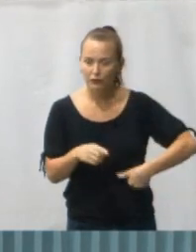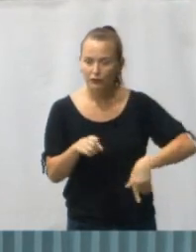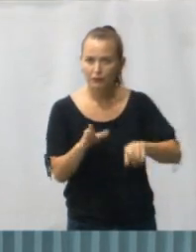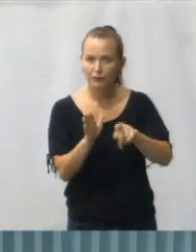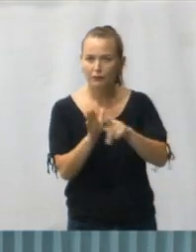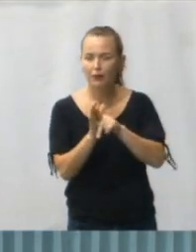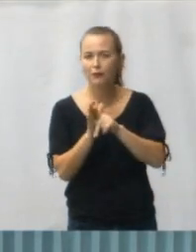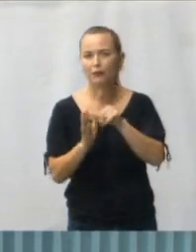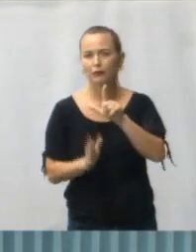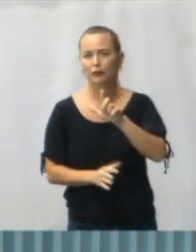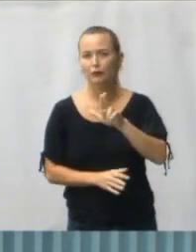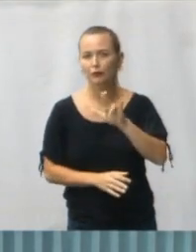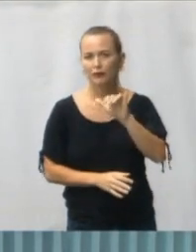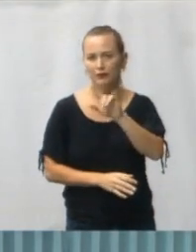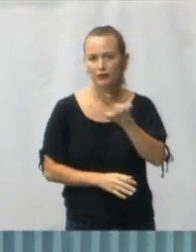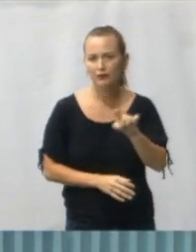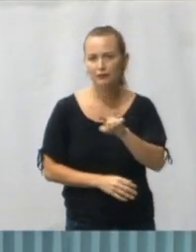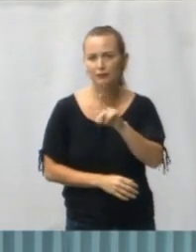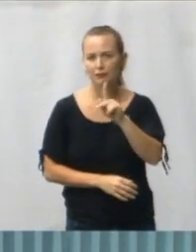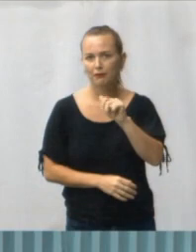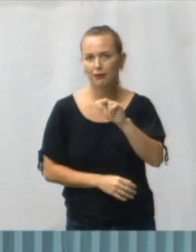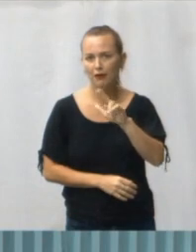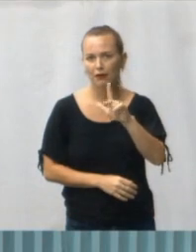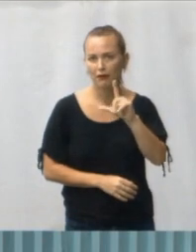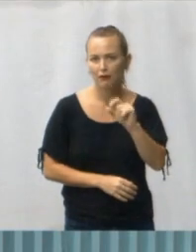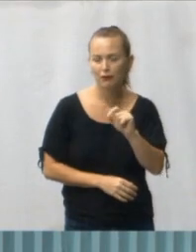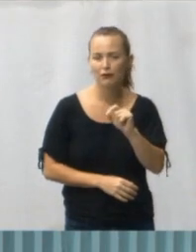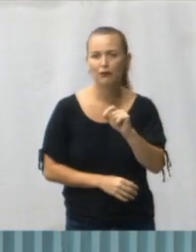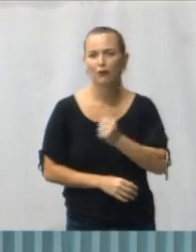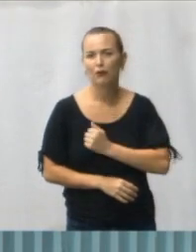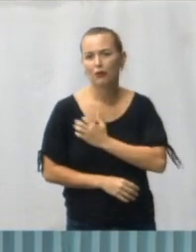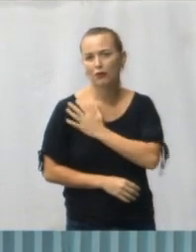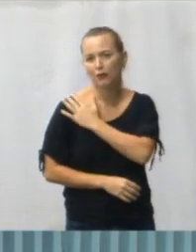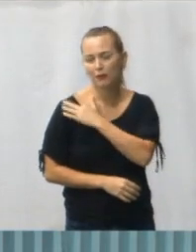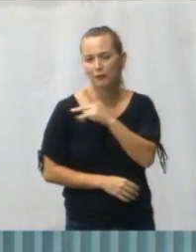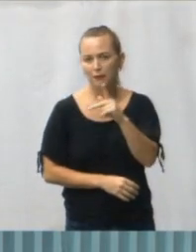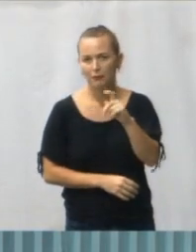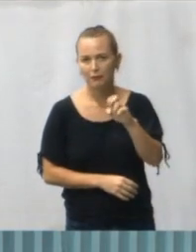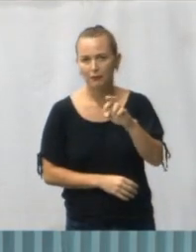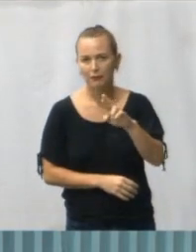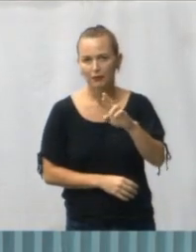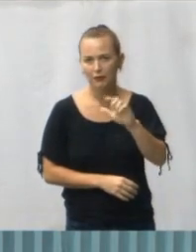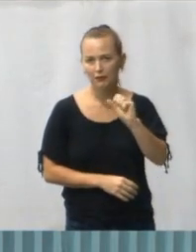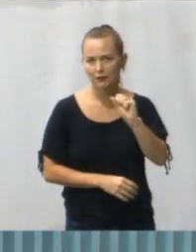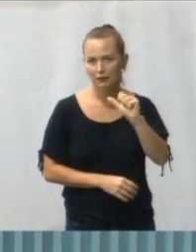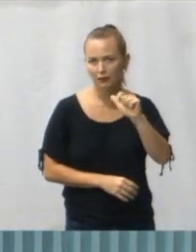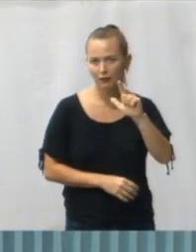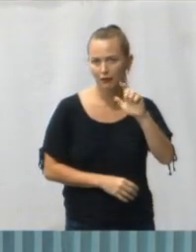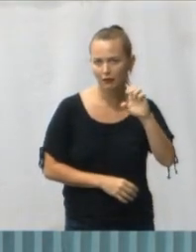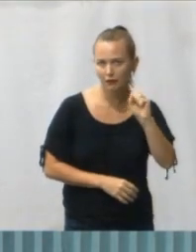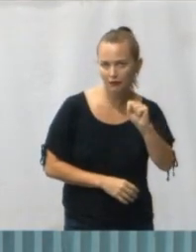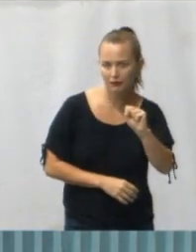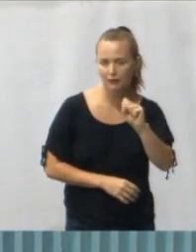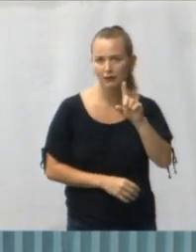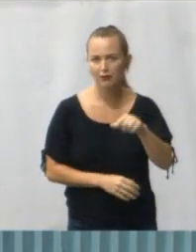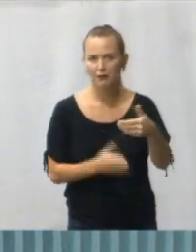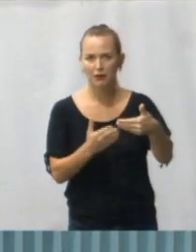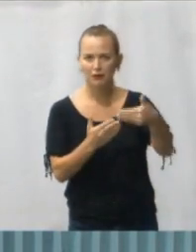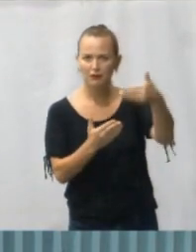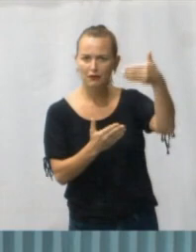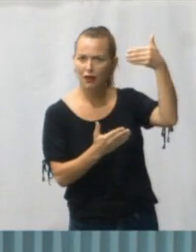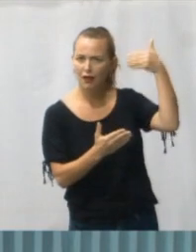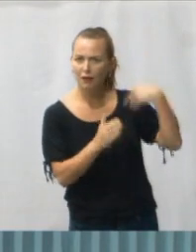vinha discutindo isso, Coronel Pessali, inclusive, que foi na época que foi criada a guarda, e dizer que lá atrás eu já